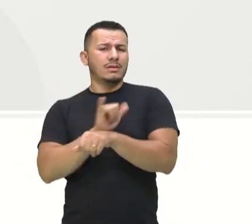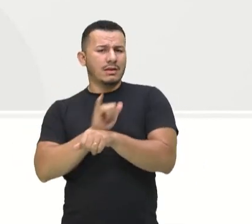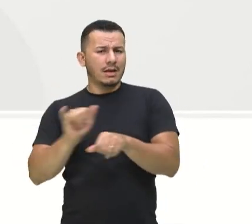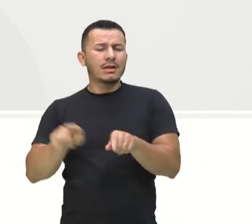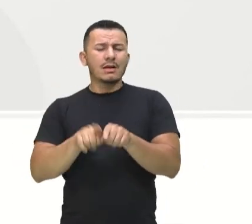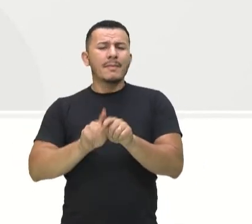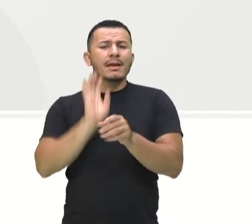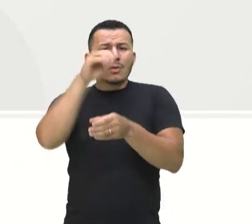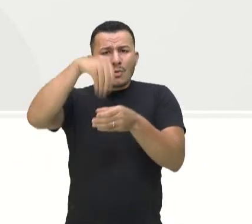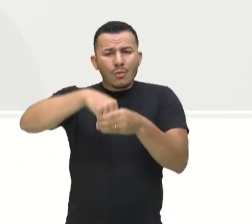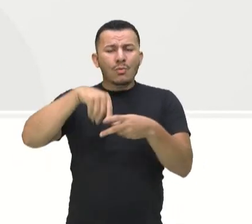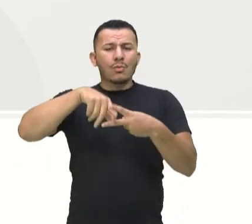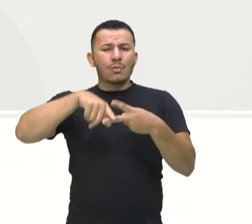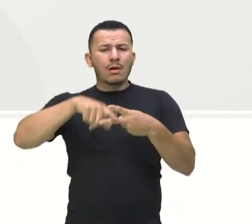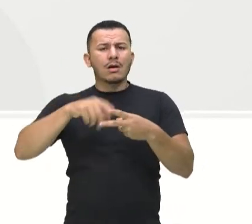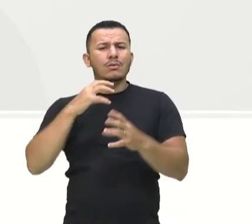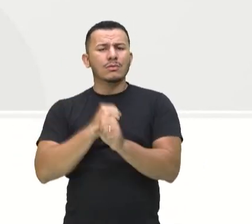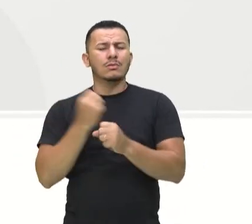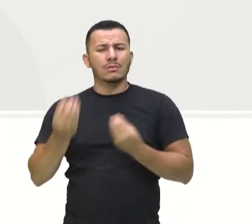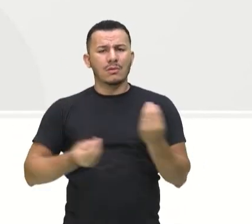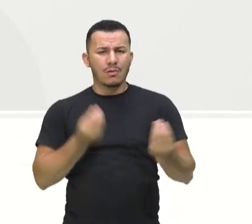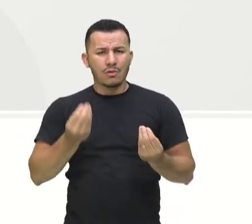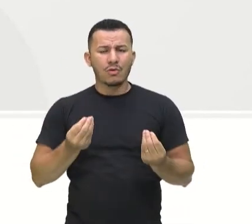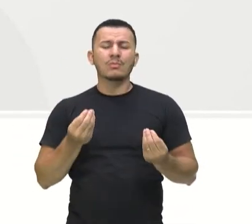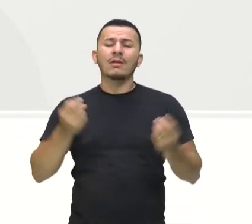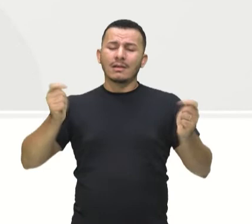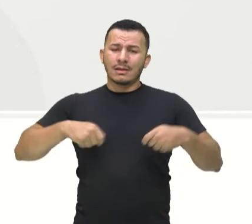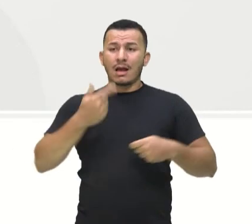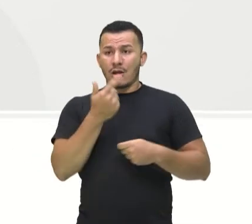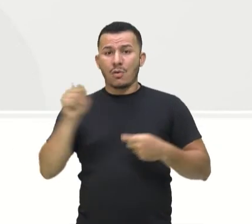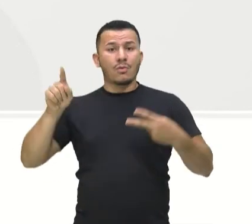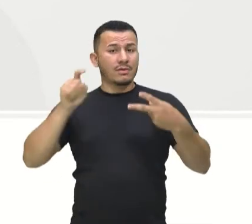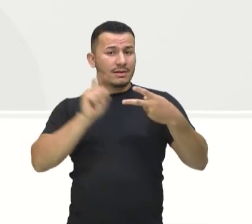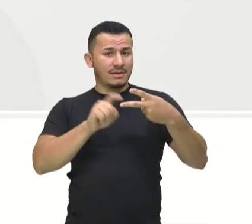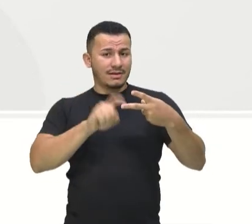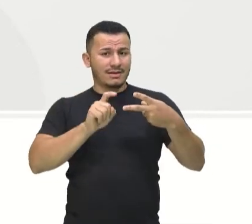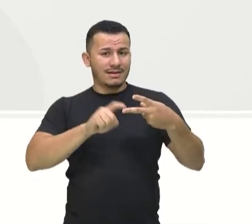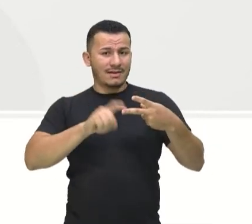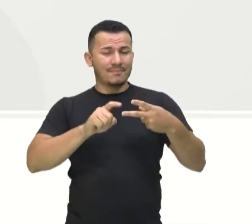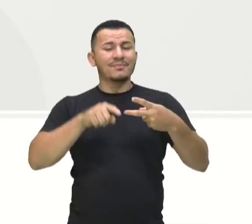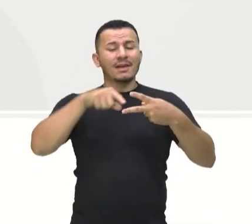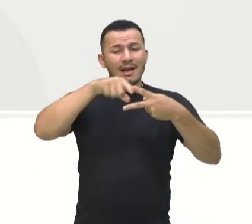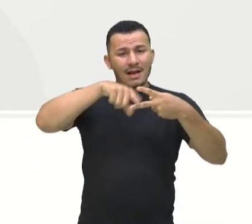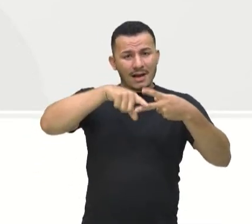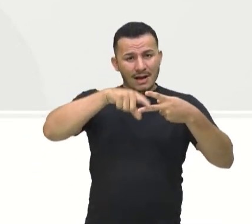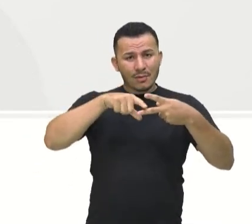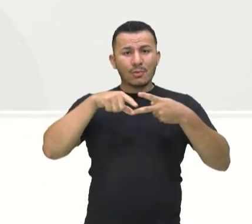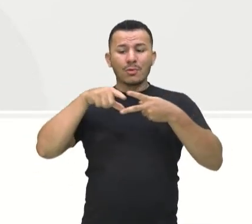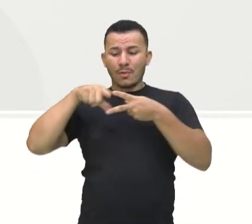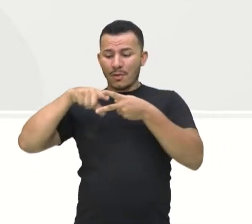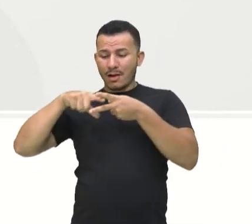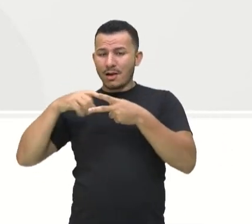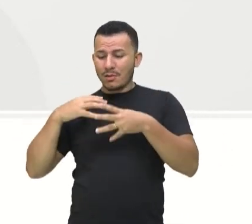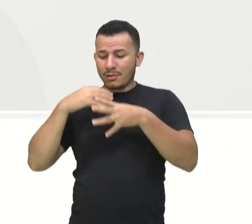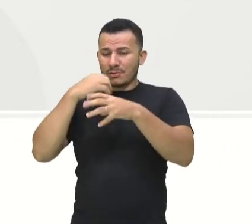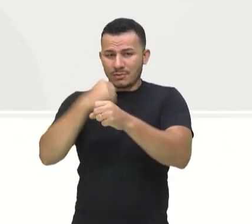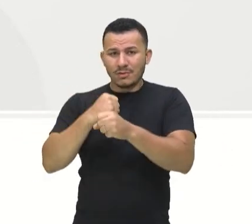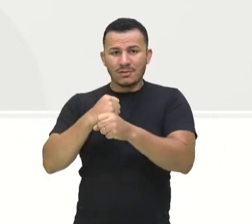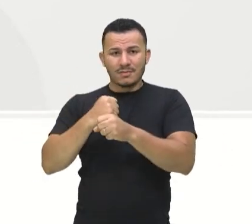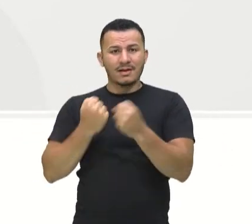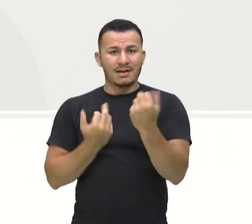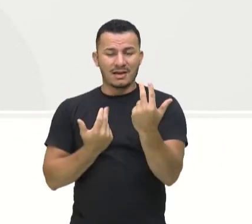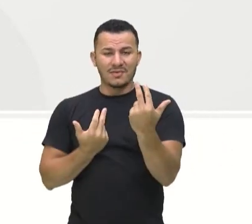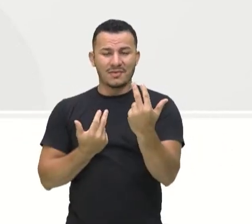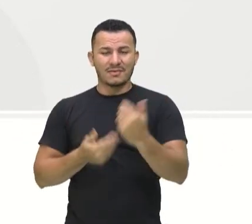saber, né? Era só a gente usar lá a relação de que a soma dos dois ângulos é igual ao ângulo externo,